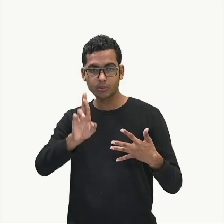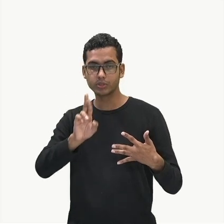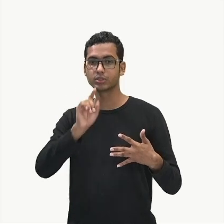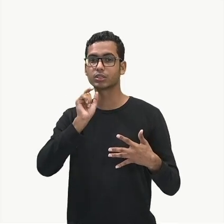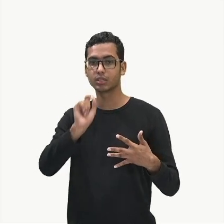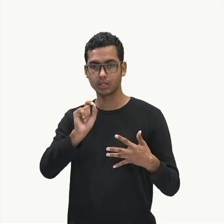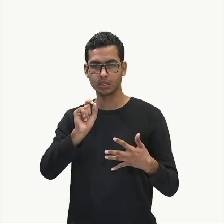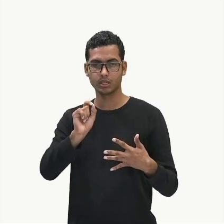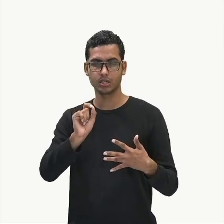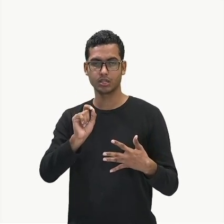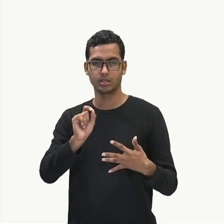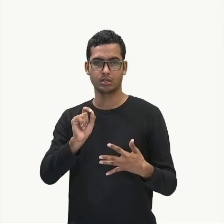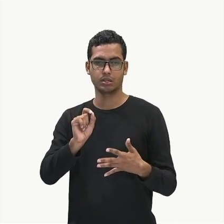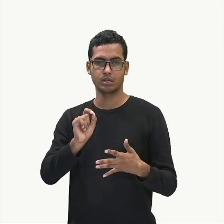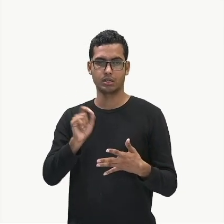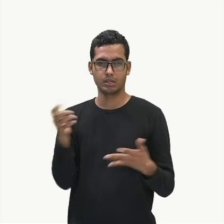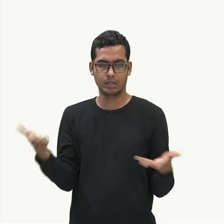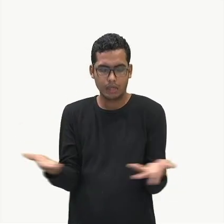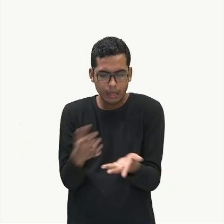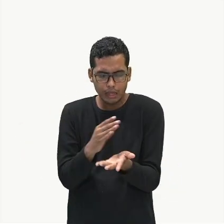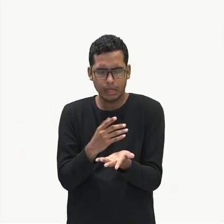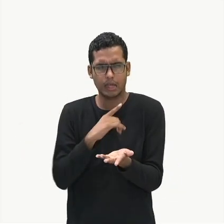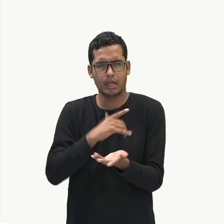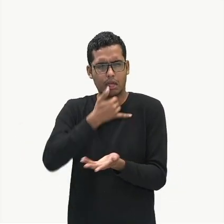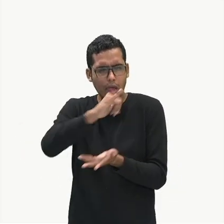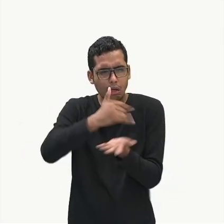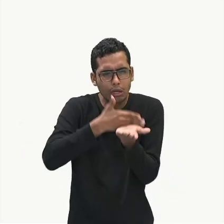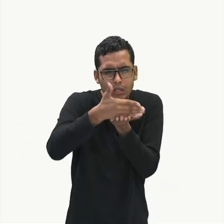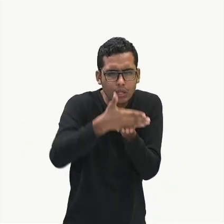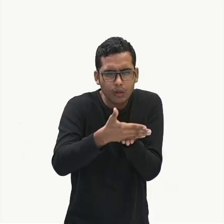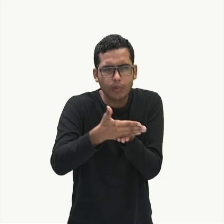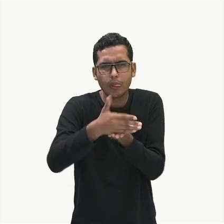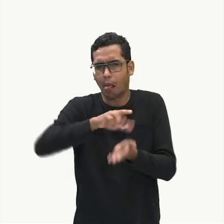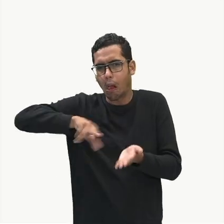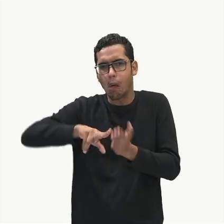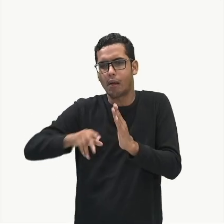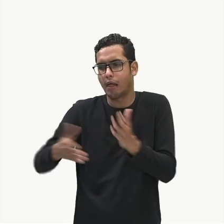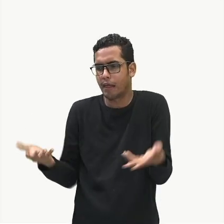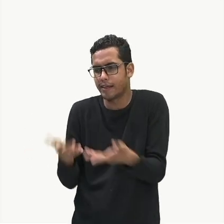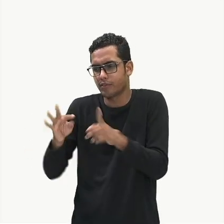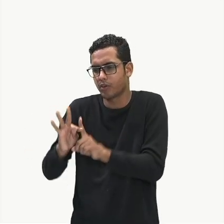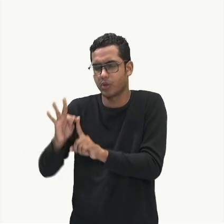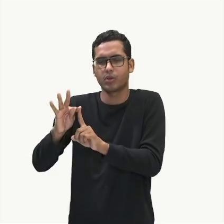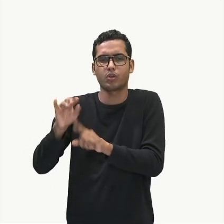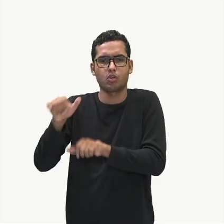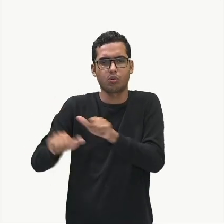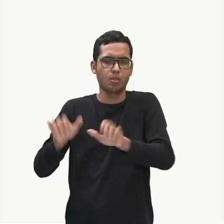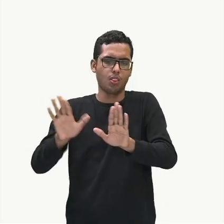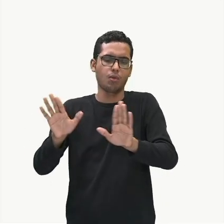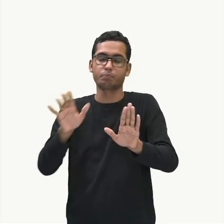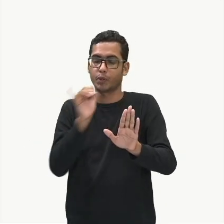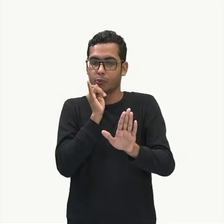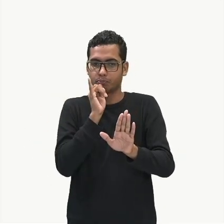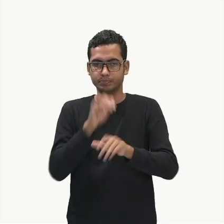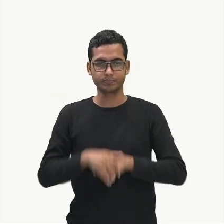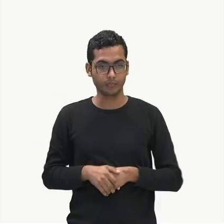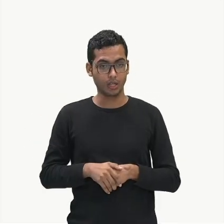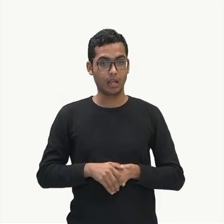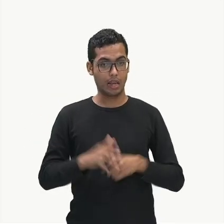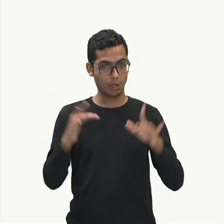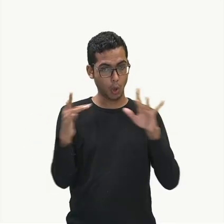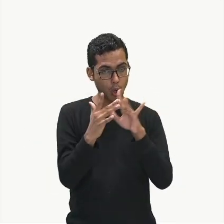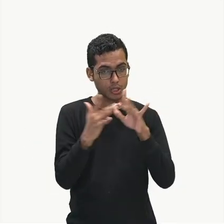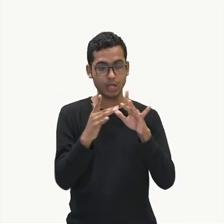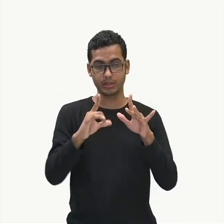ativação é uma energia que você dá para uma reação que ela está tendo contato, né? Ela tem contato, mas ela não